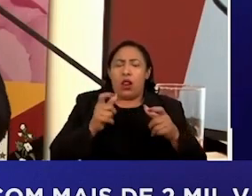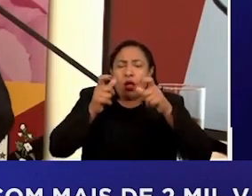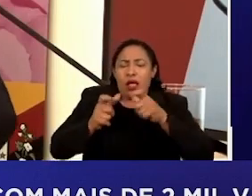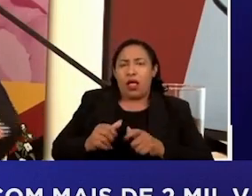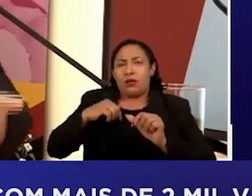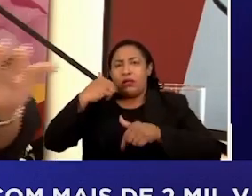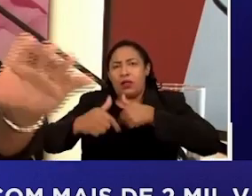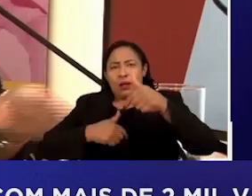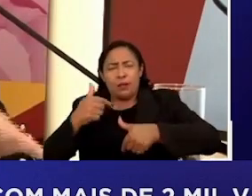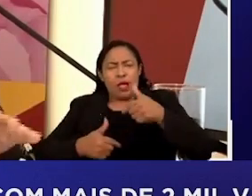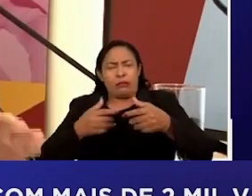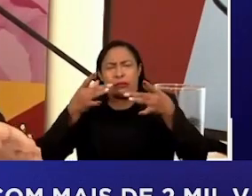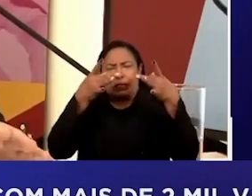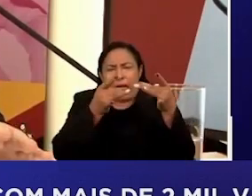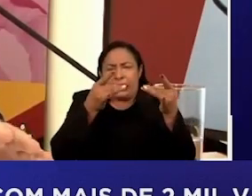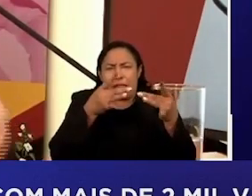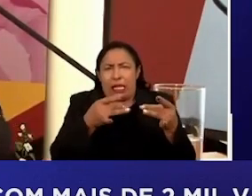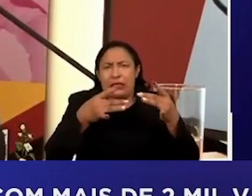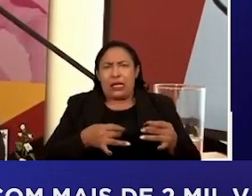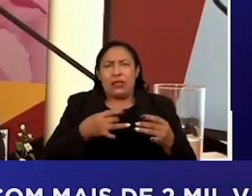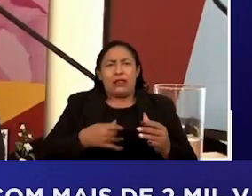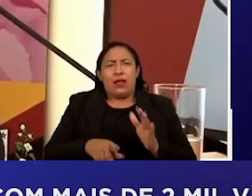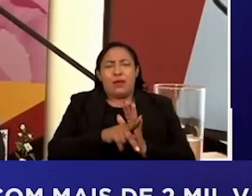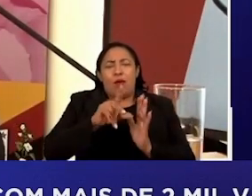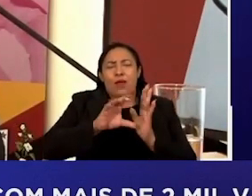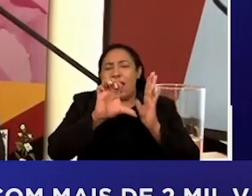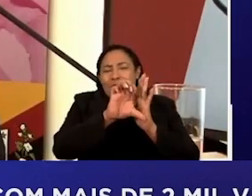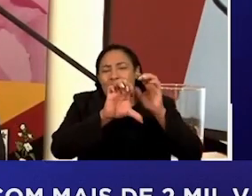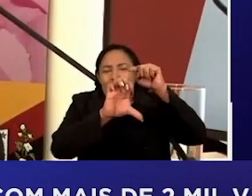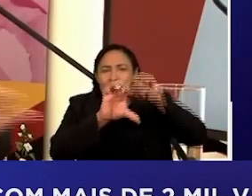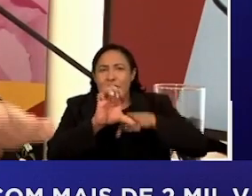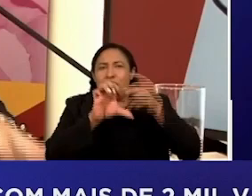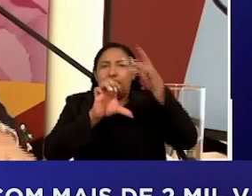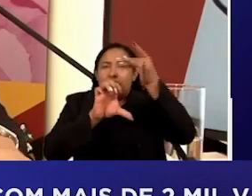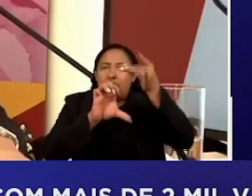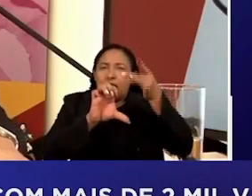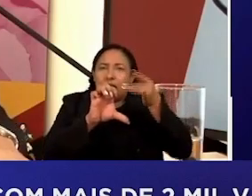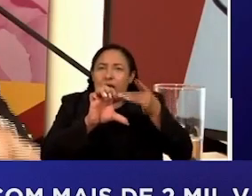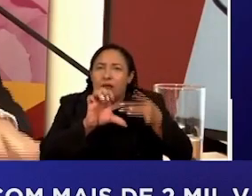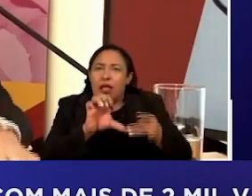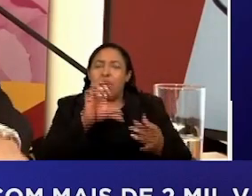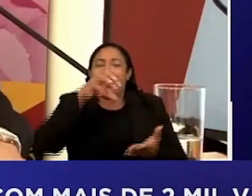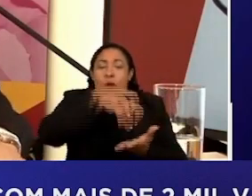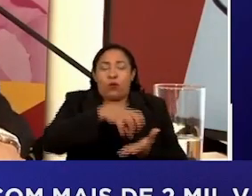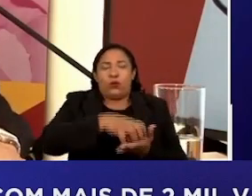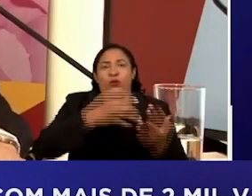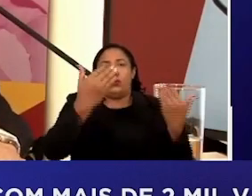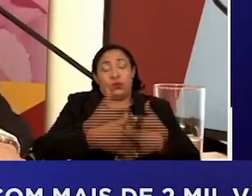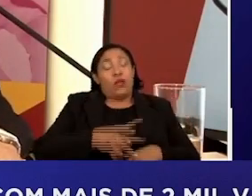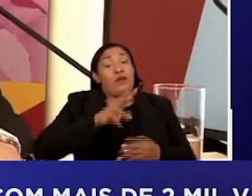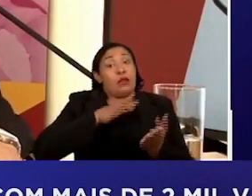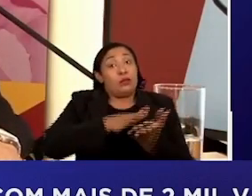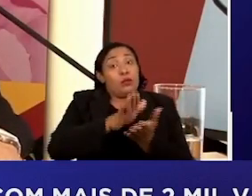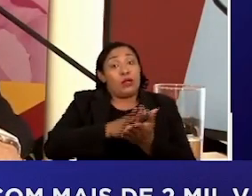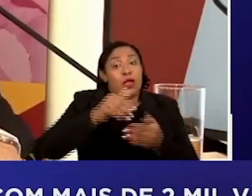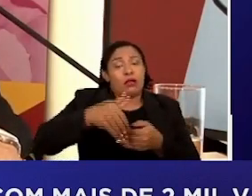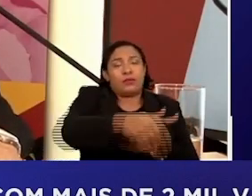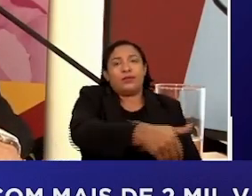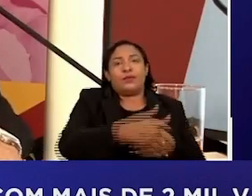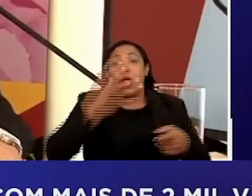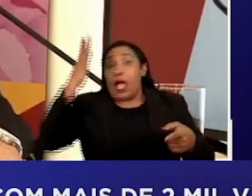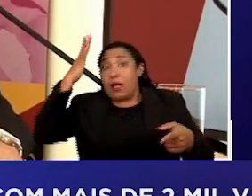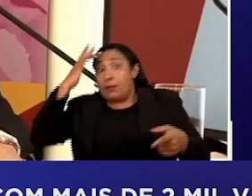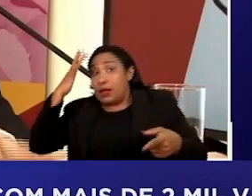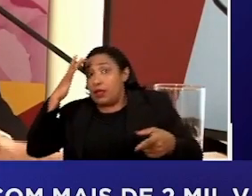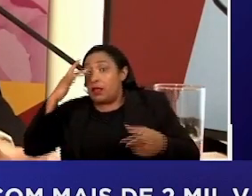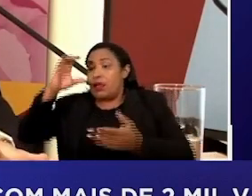local de trabalho a todos os detalhes e as condições de participação esses editais serão publicados brevemente amanhã será